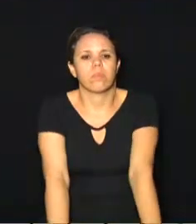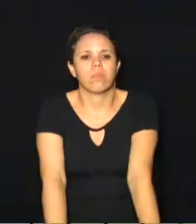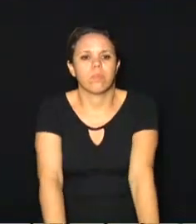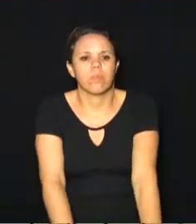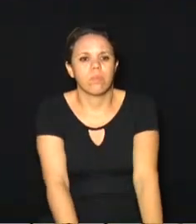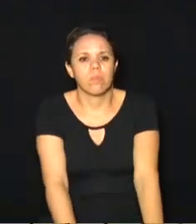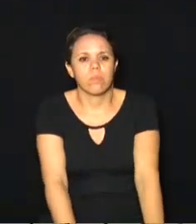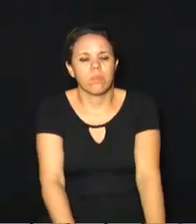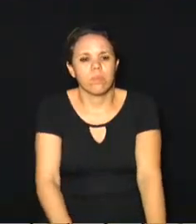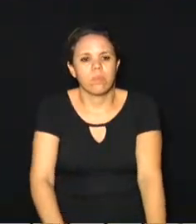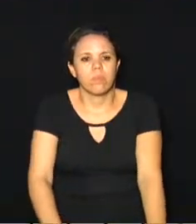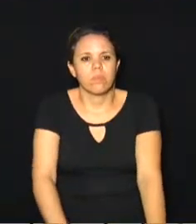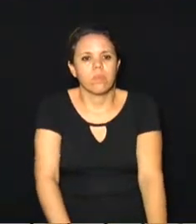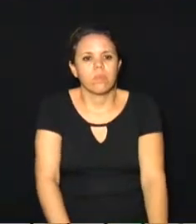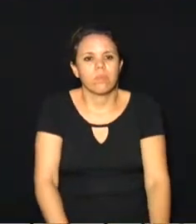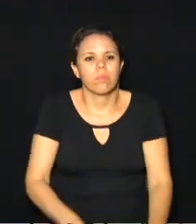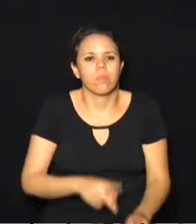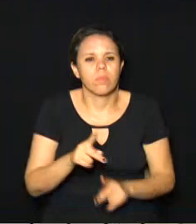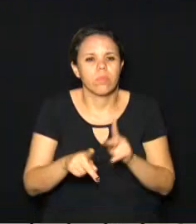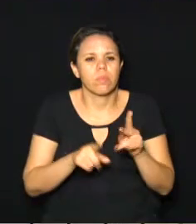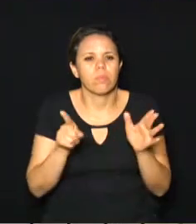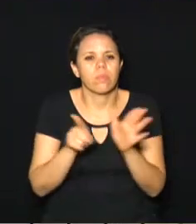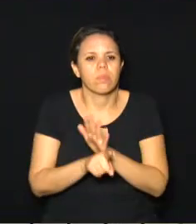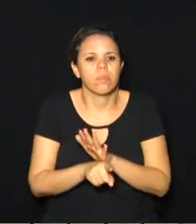só que a pessoa que perguntou,